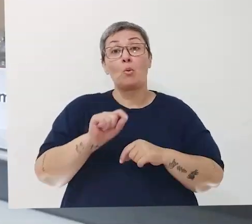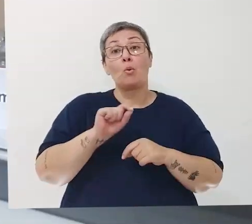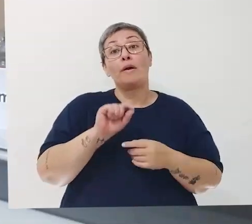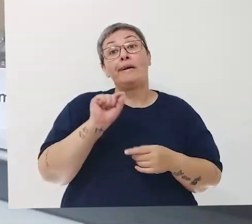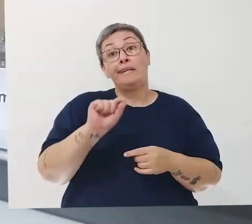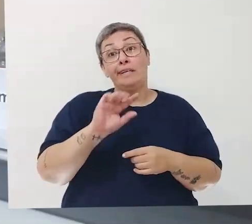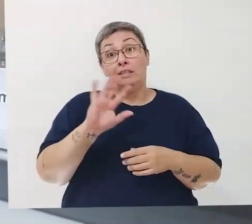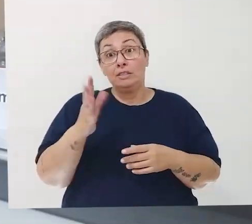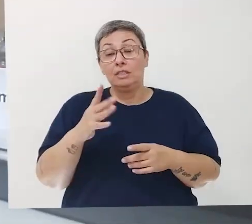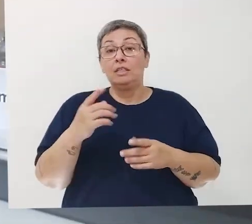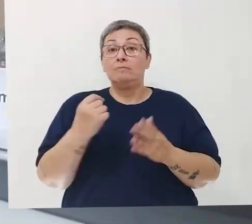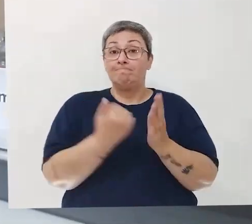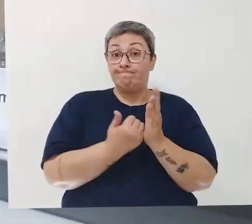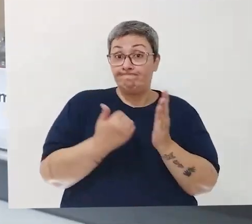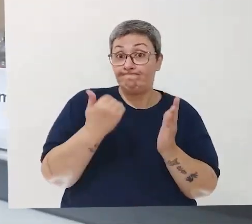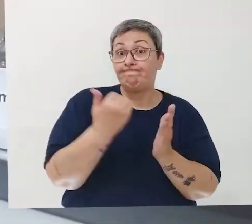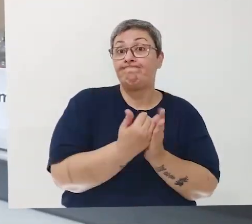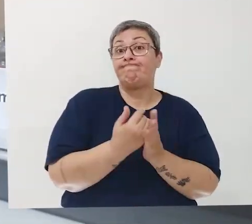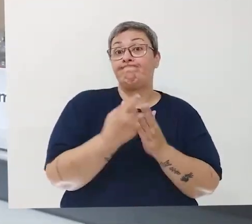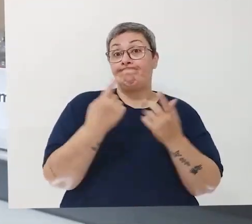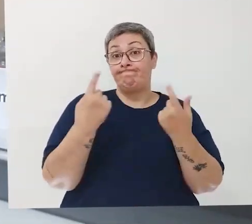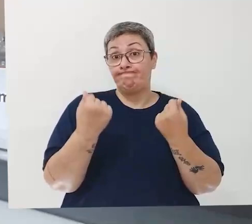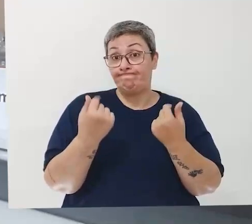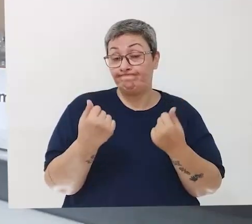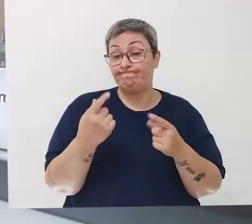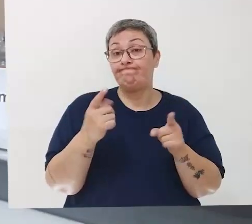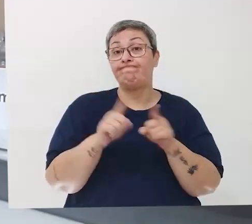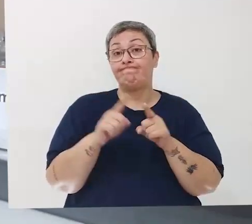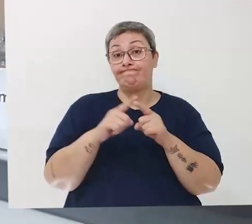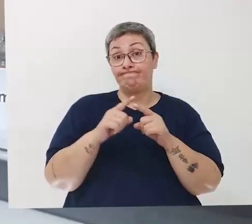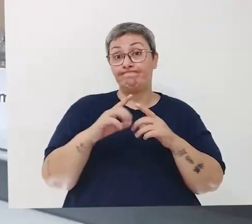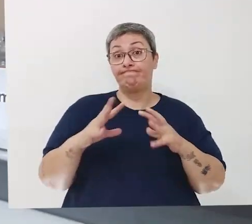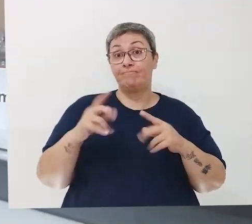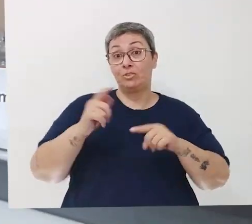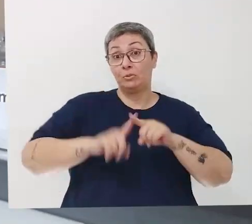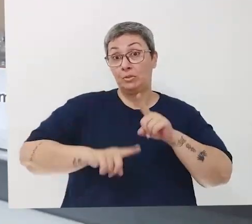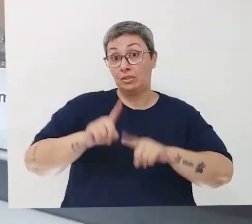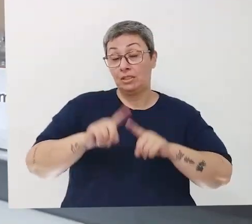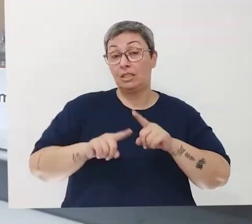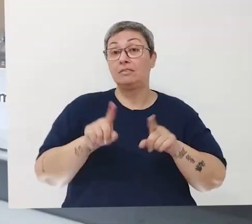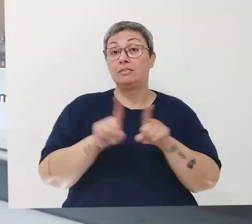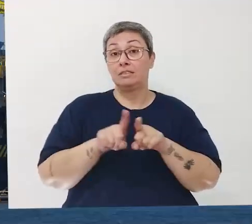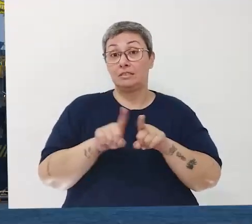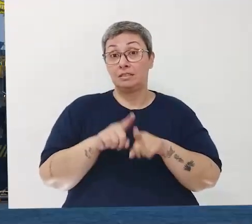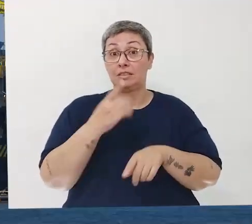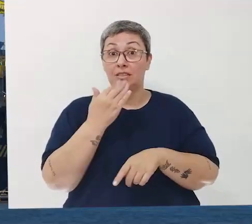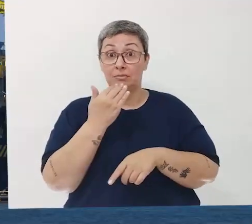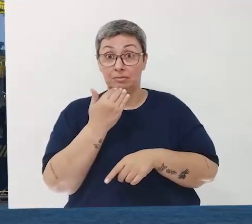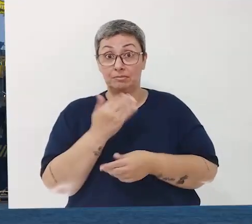né? O que acaba encarecendo os produtos industrializados e alimentos.